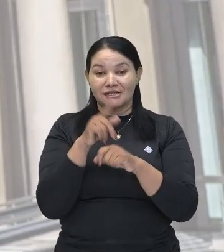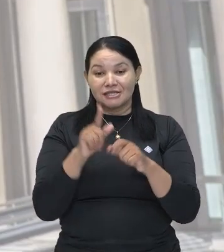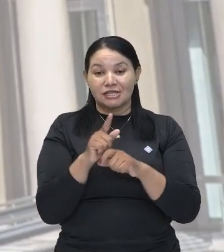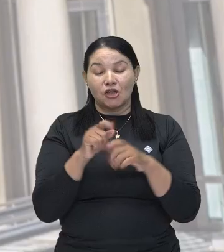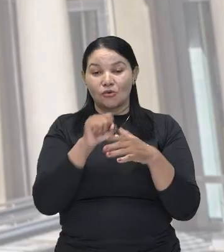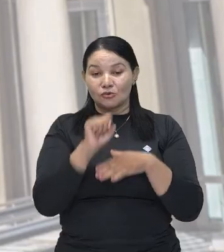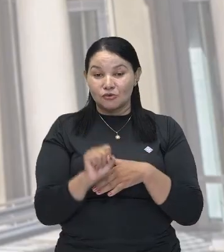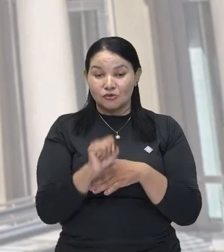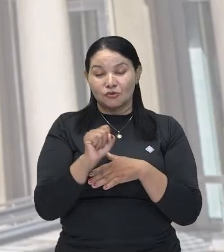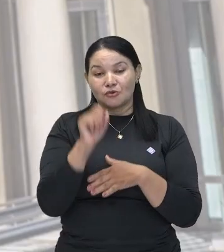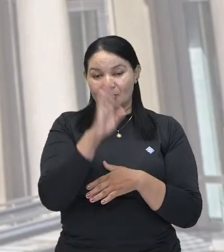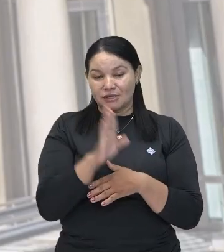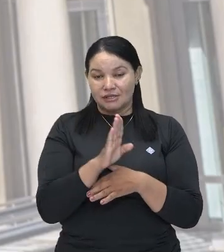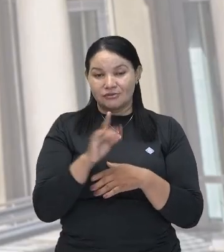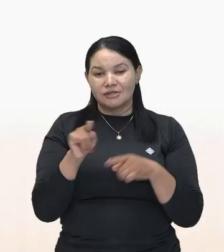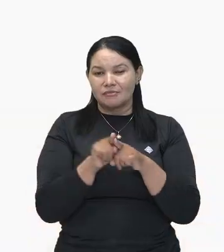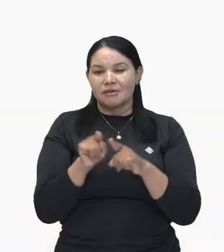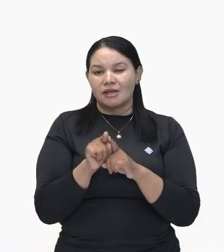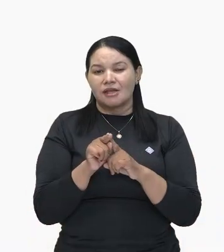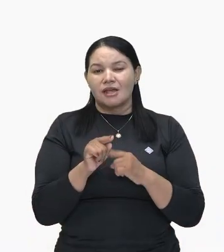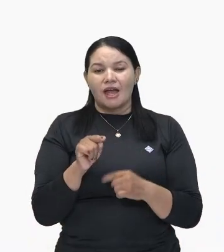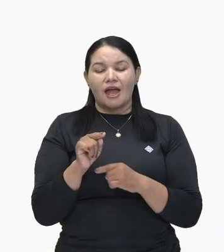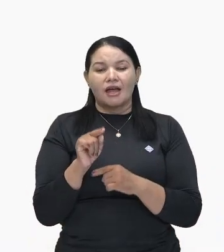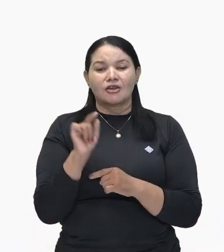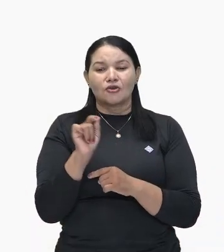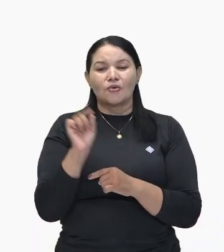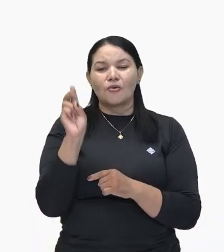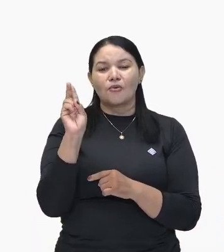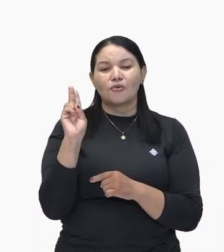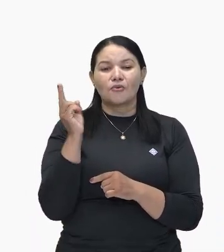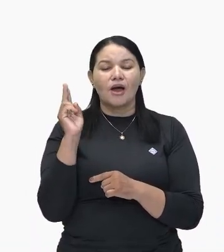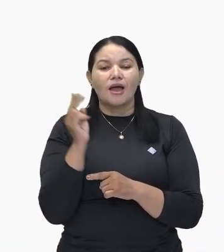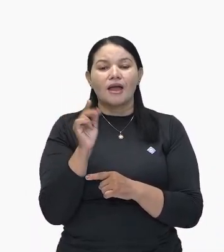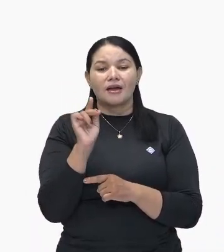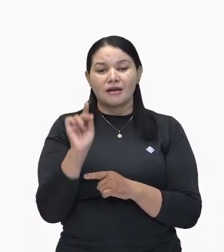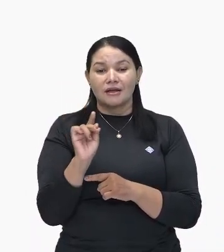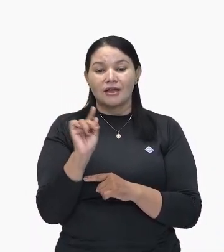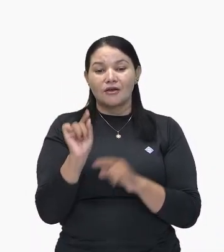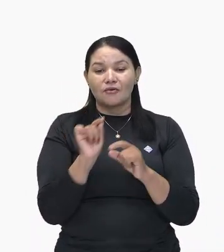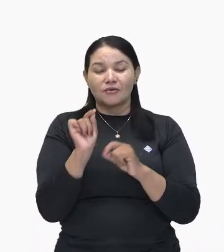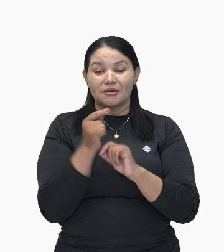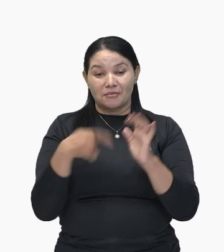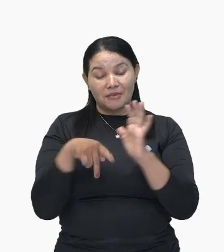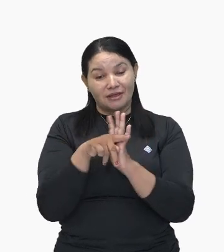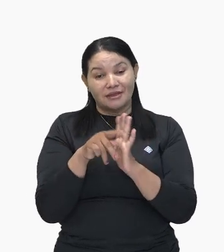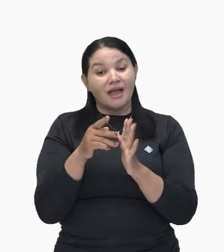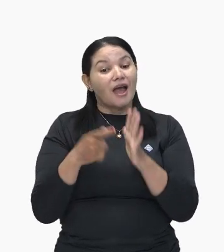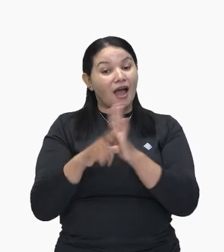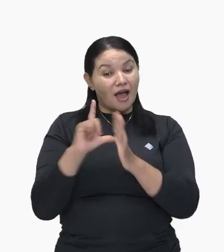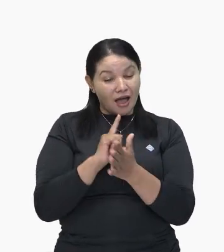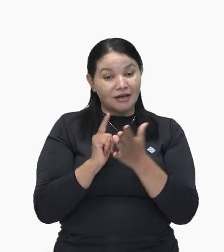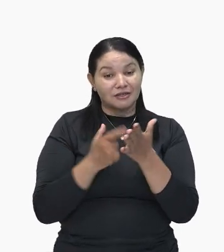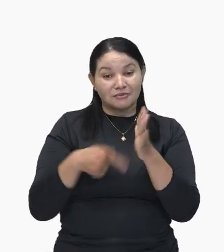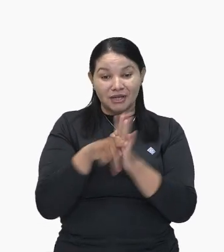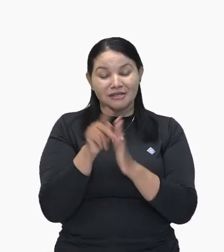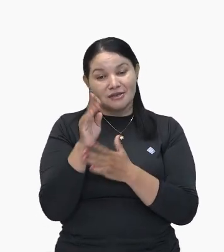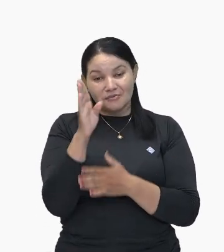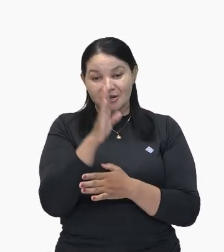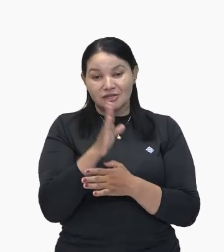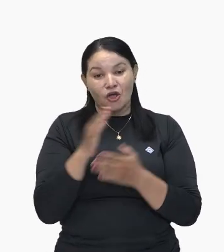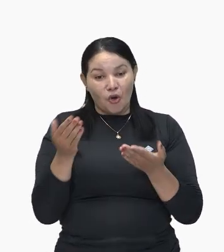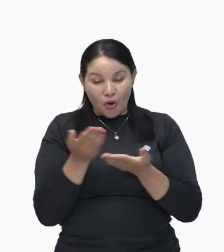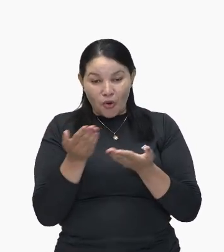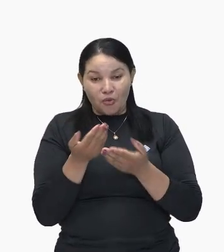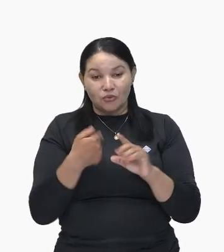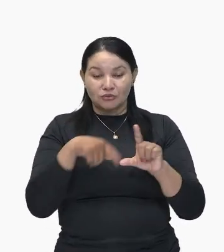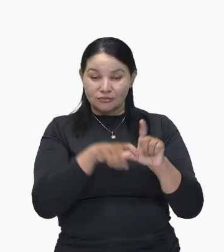do Brasil. Sabia que o Uruguai, essas terras já pertenceram ao Brasil? Bom, mas hoje é um país independente, cuja capital